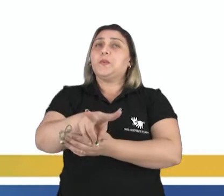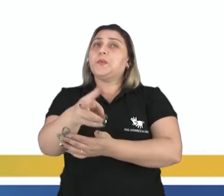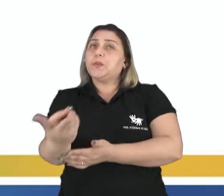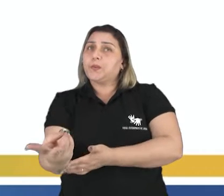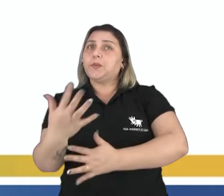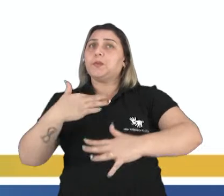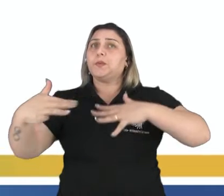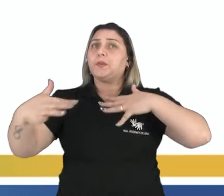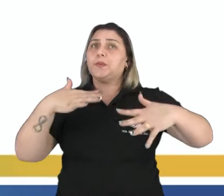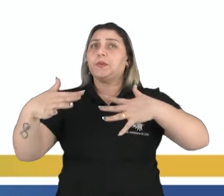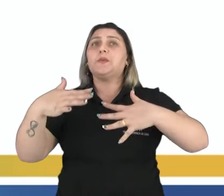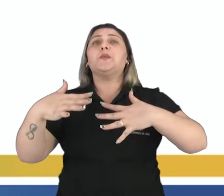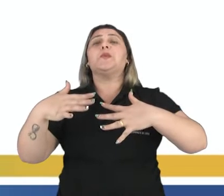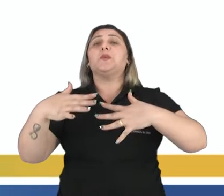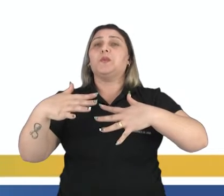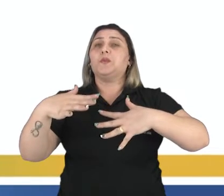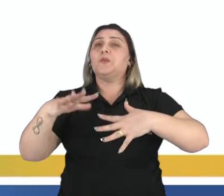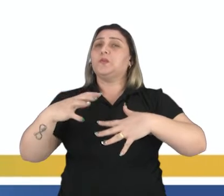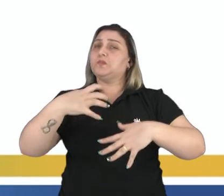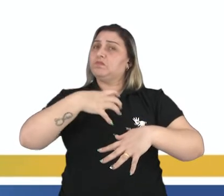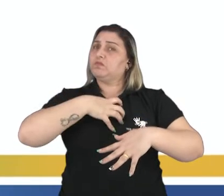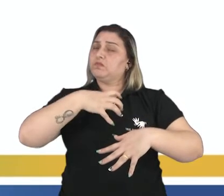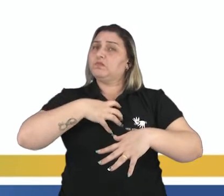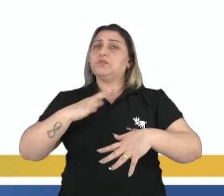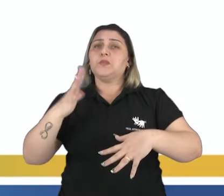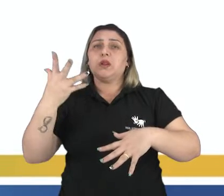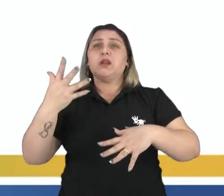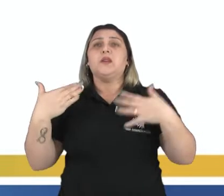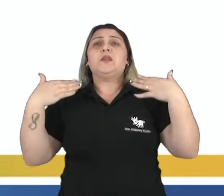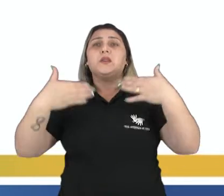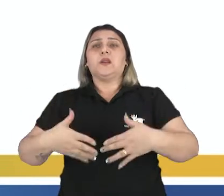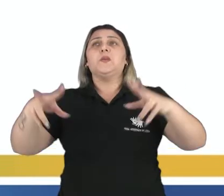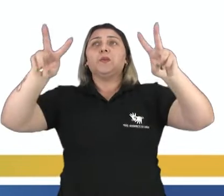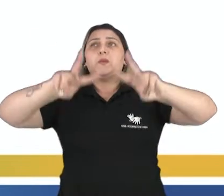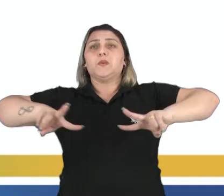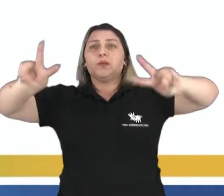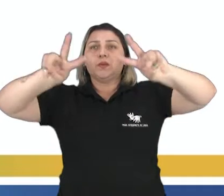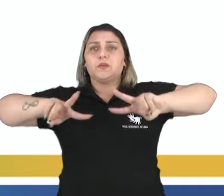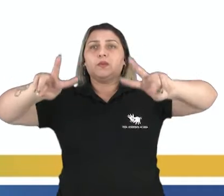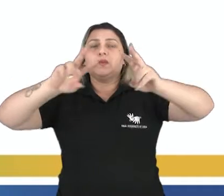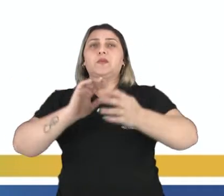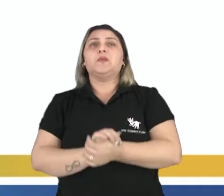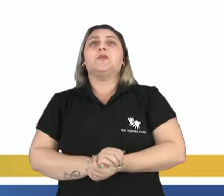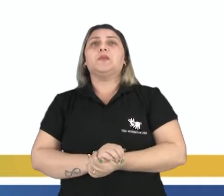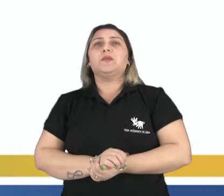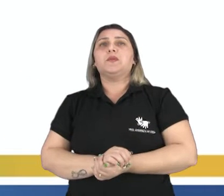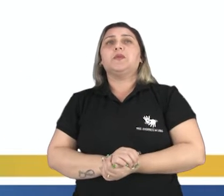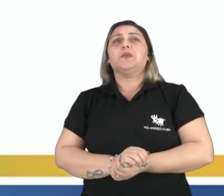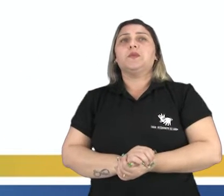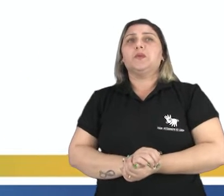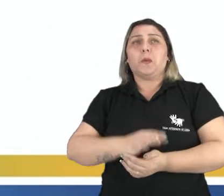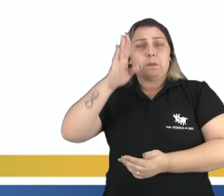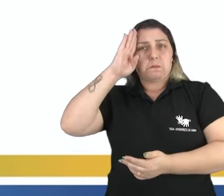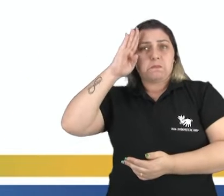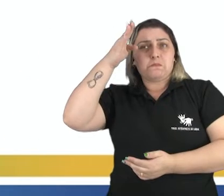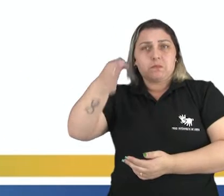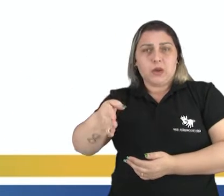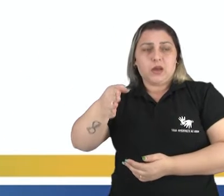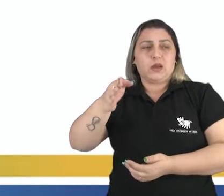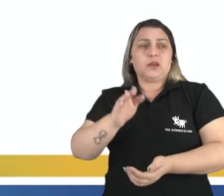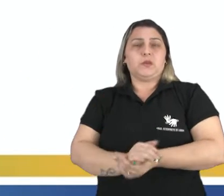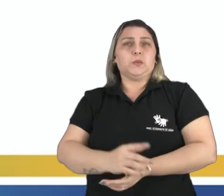inverso. Ela parte do estado de coisas para chegar ao virtual, certo? Então parte do princípio, do